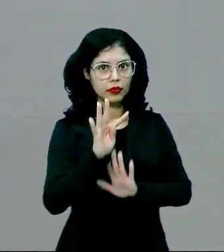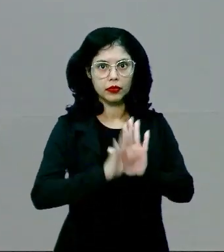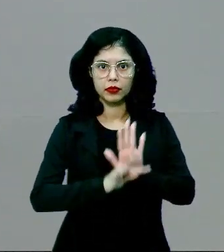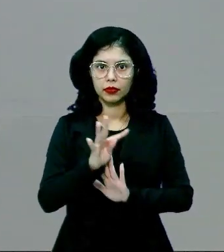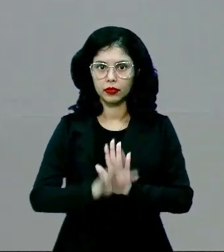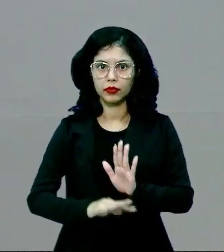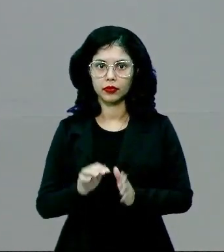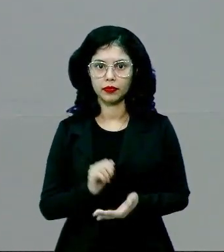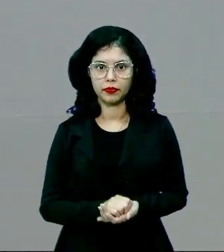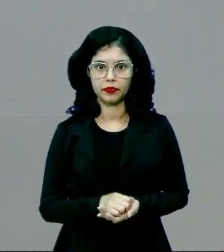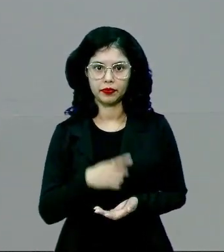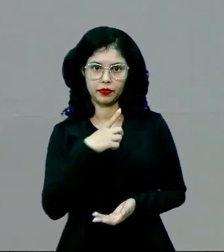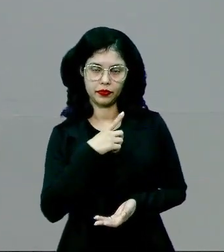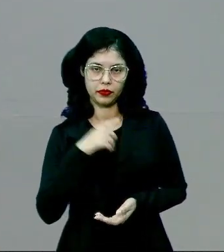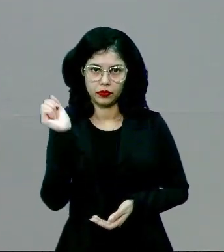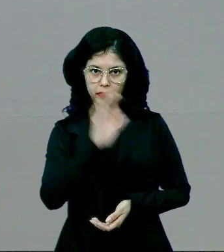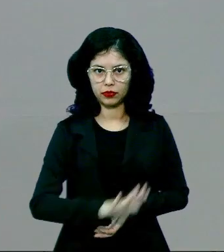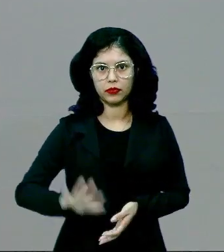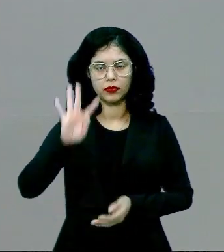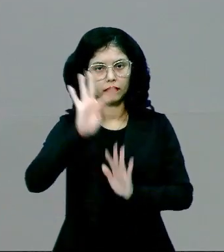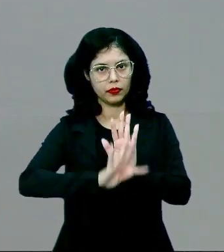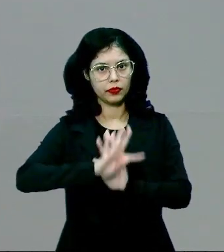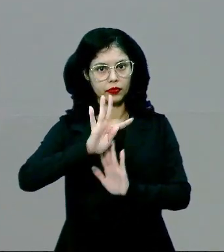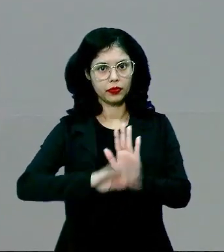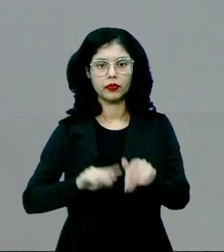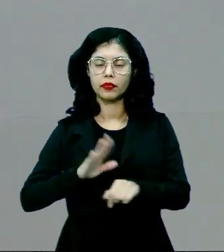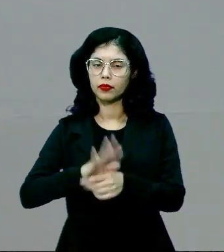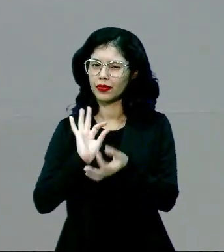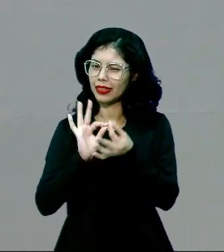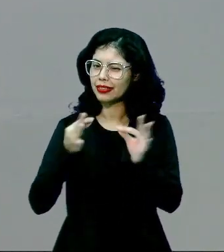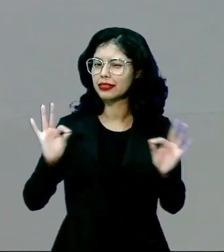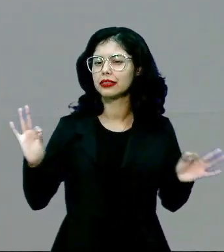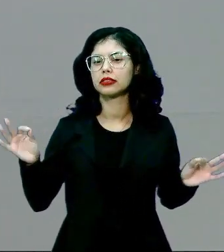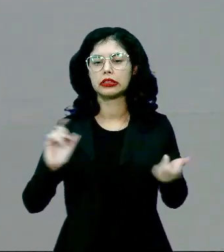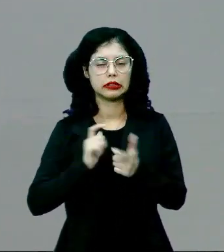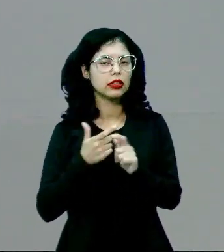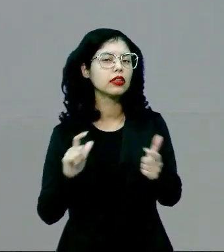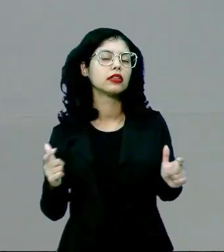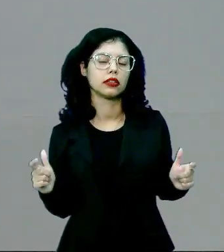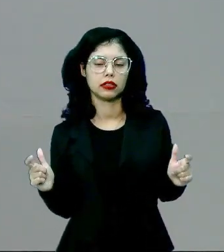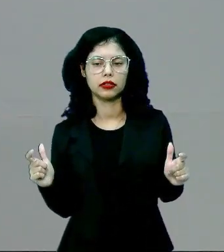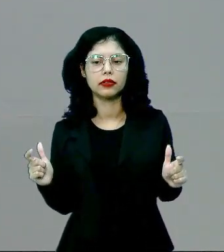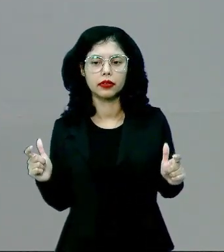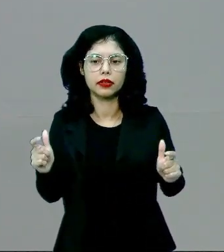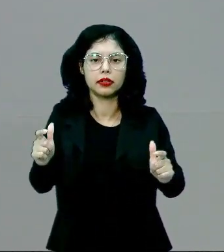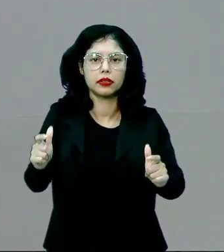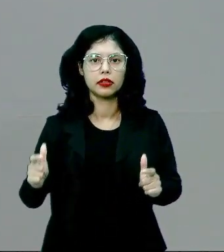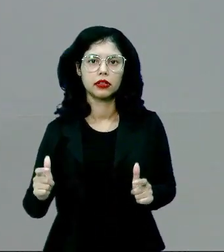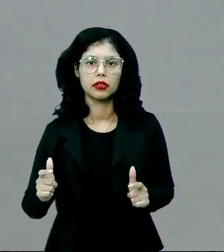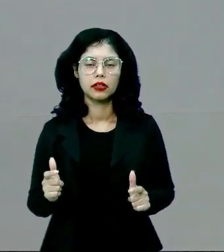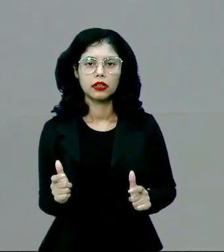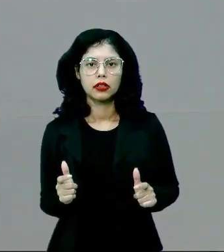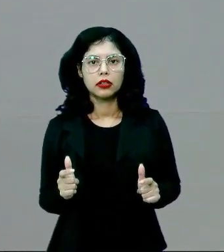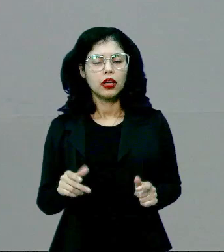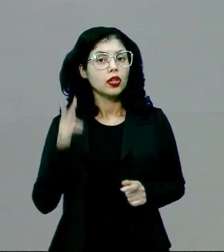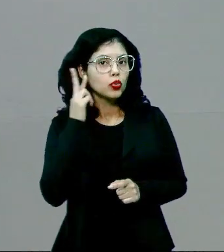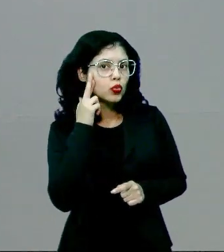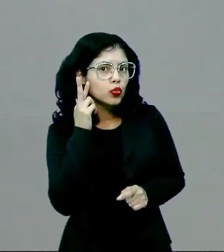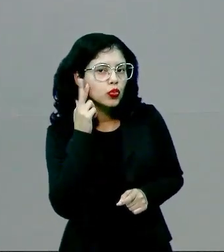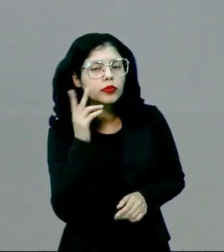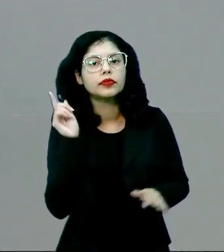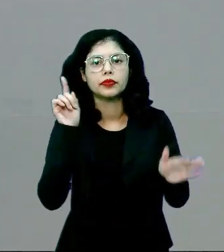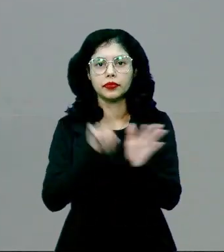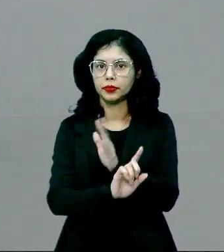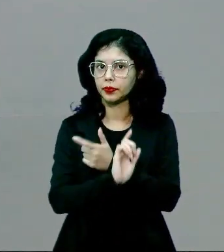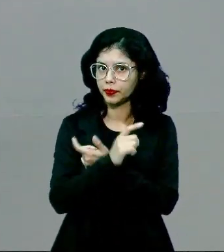texto eles têm geralmente um texto mais longo mais rebuscado tá então é comum né